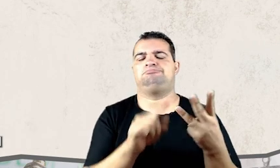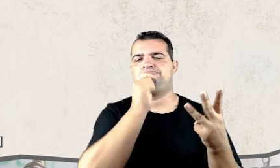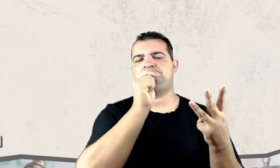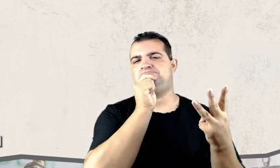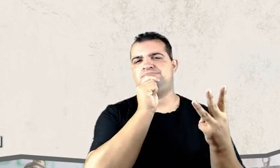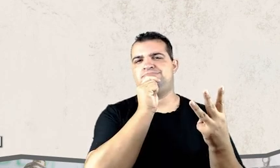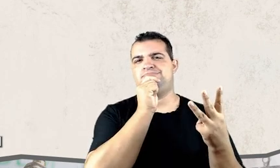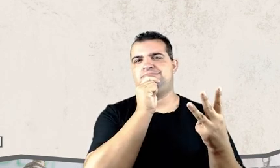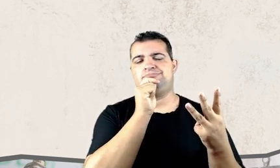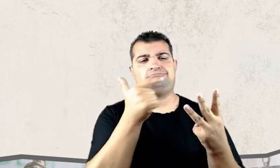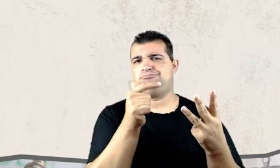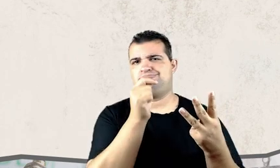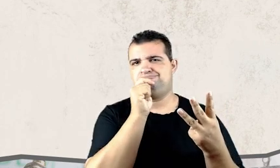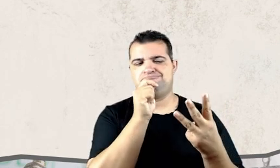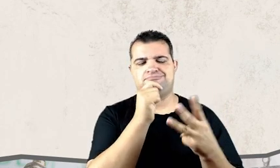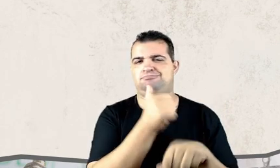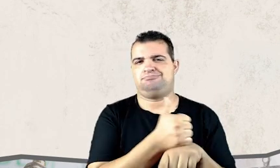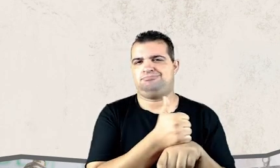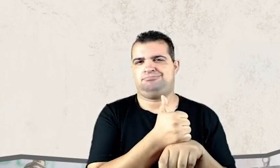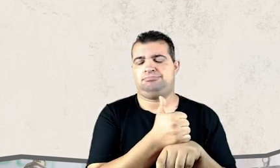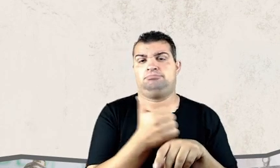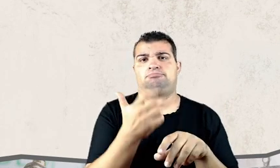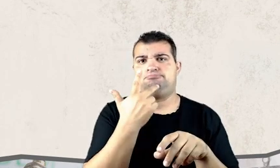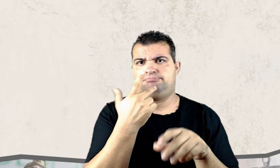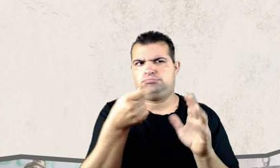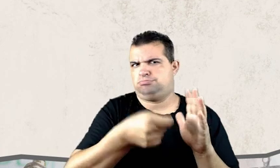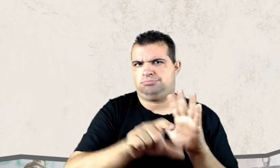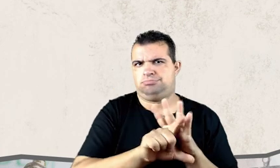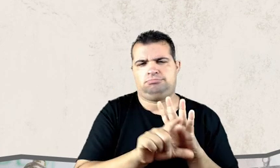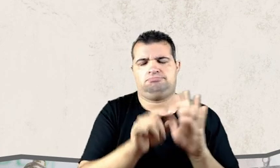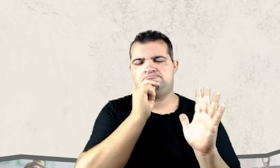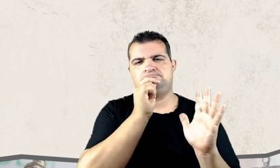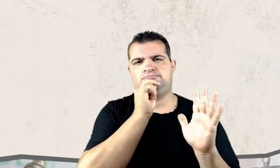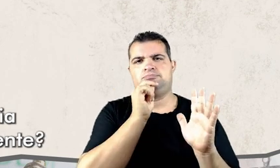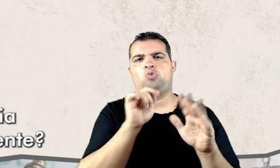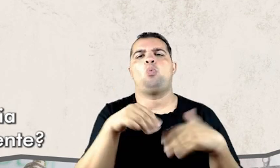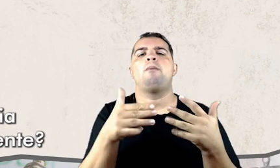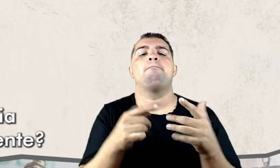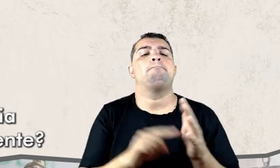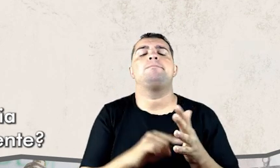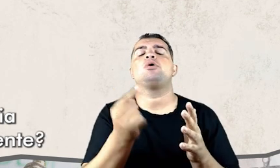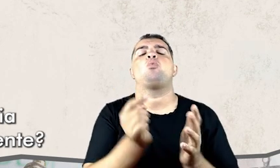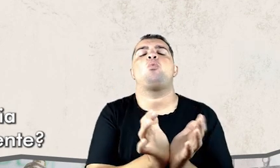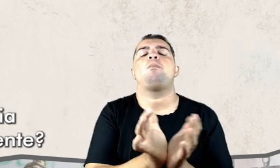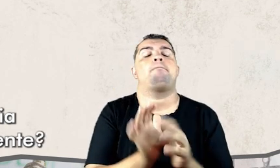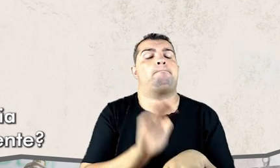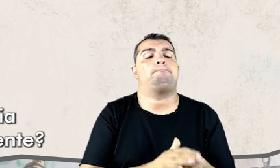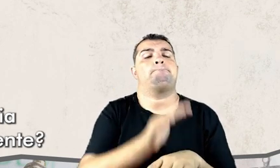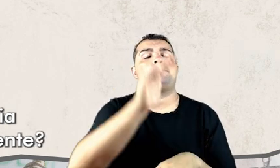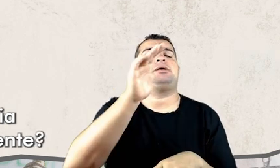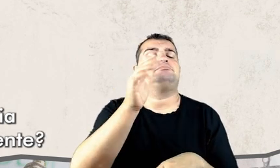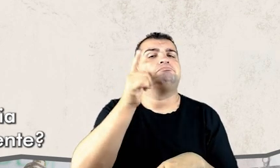que não eram ainda categorias profissionais, no sentido exigido pela lei. Qual era a primeira categoria